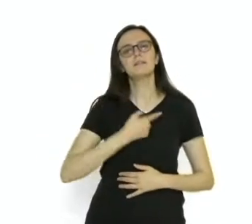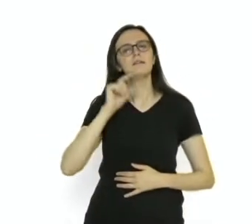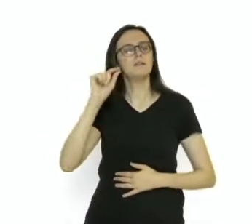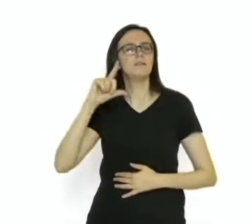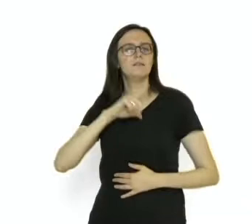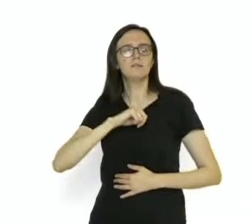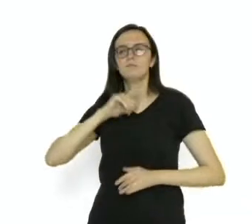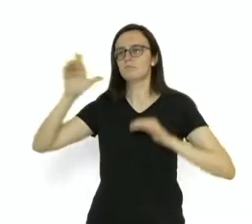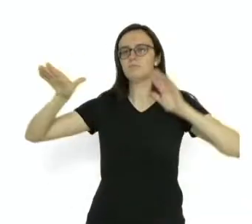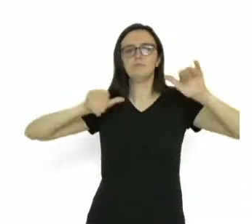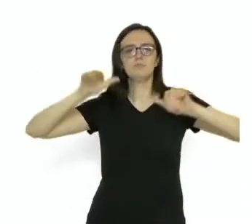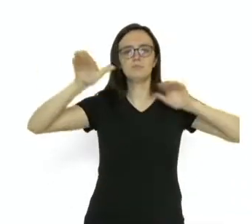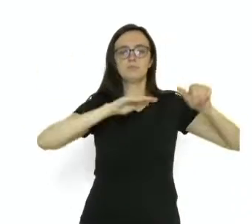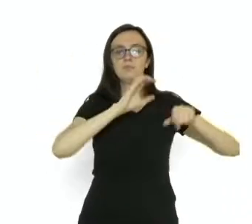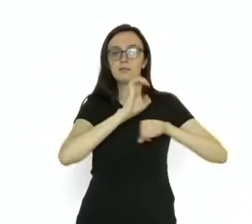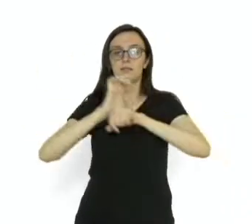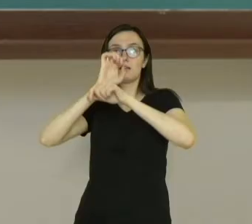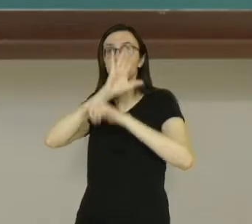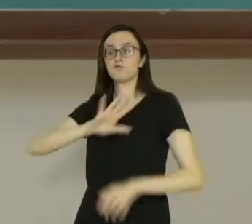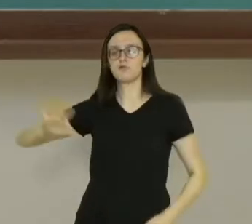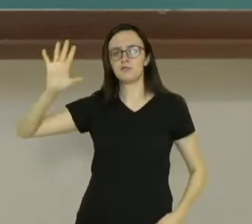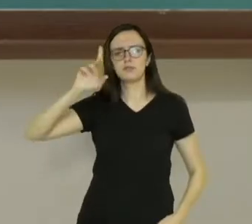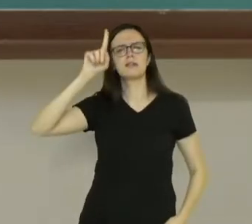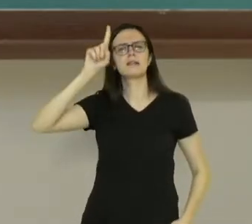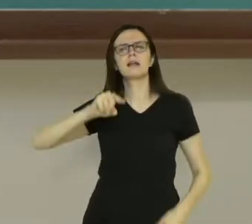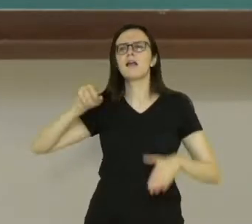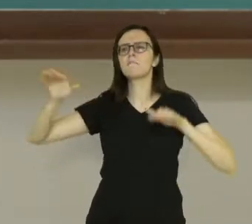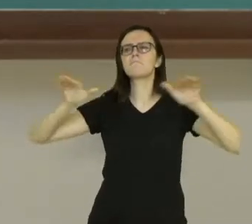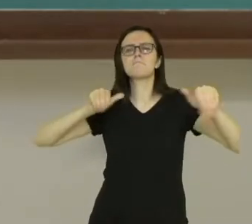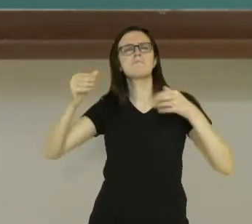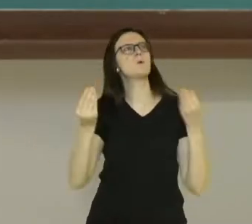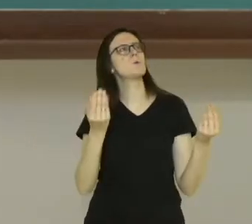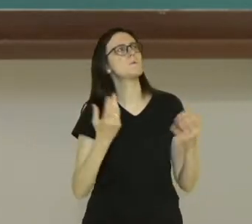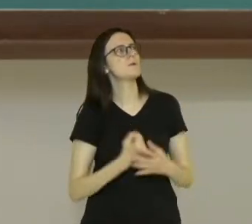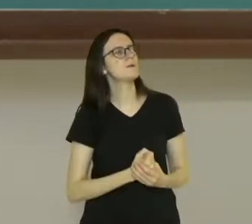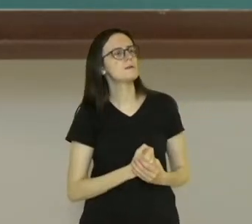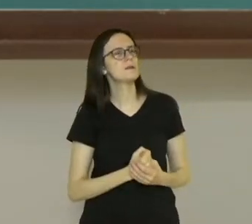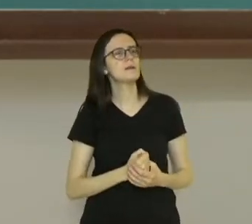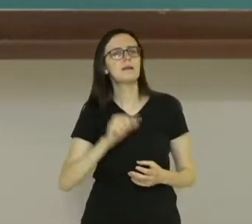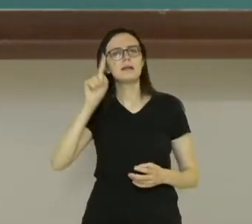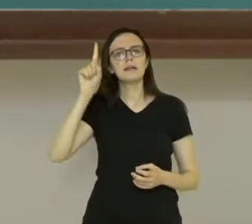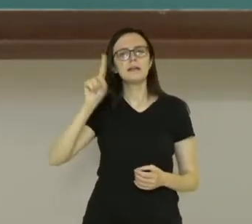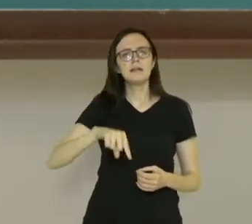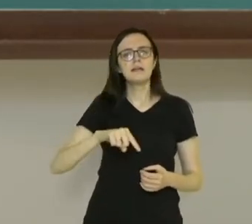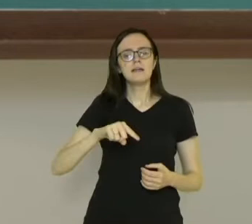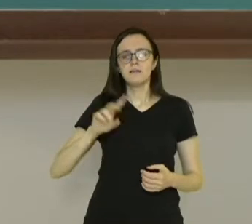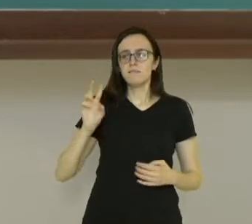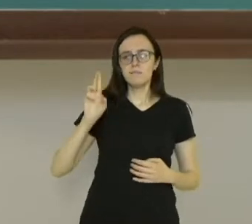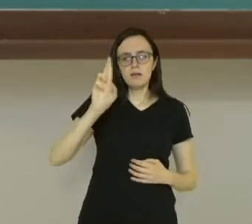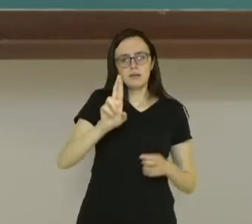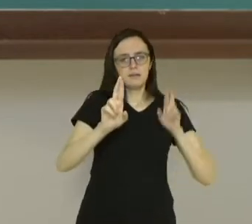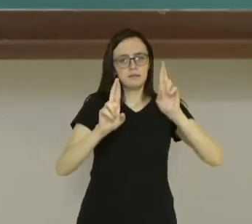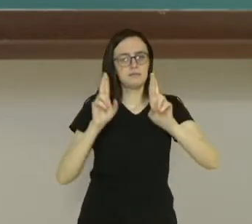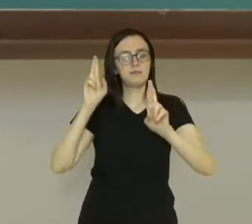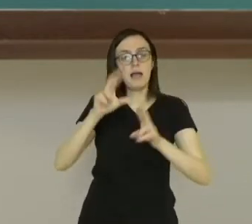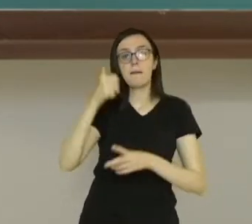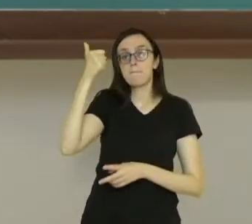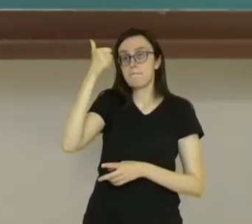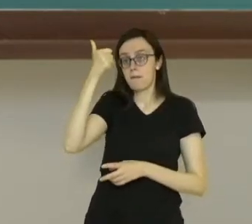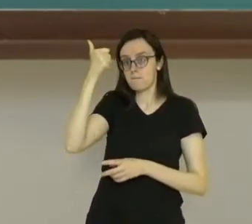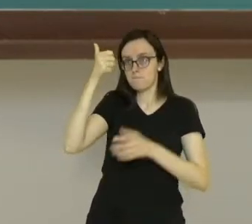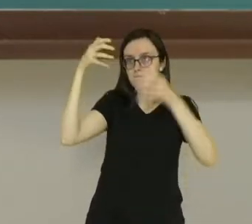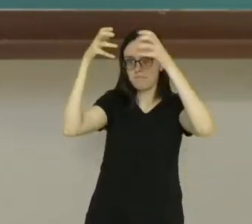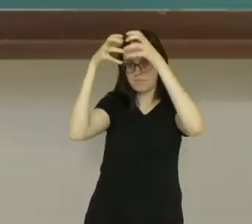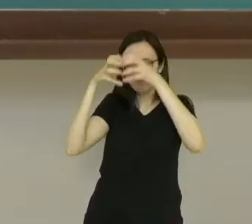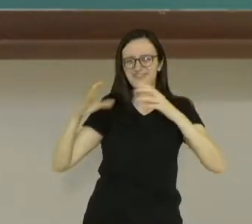a convocação dos Estados Gerais, que era uma convocação dos representantes do primeiro estado, do segundo